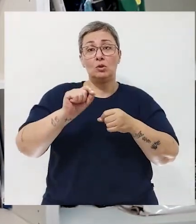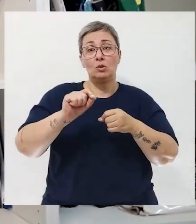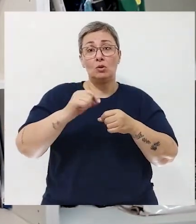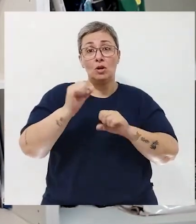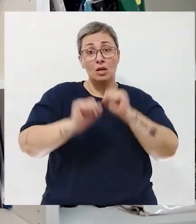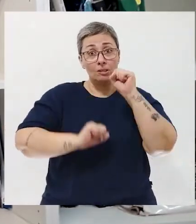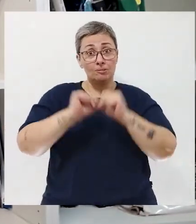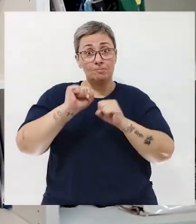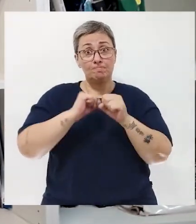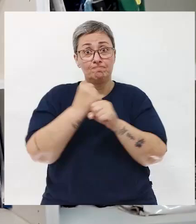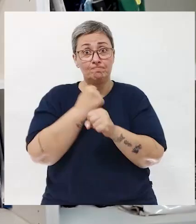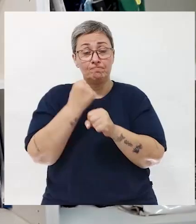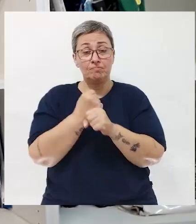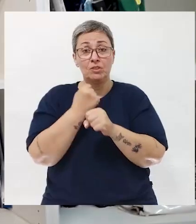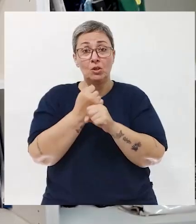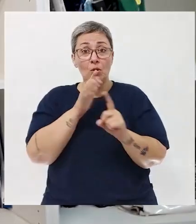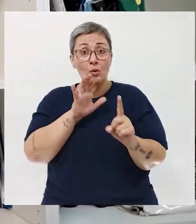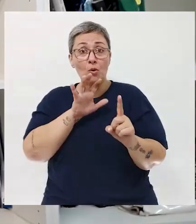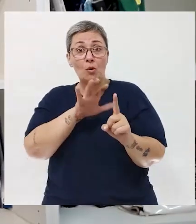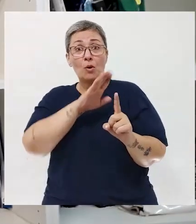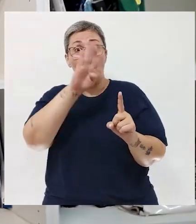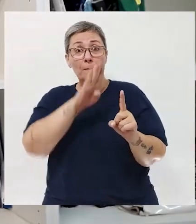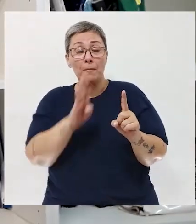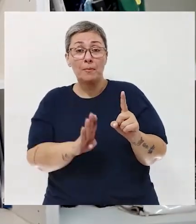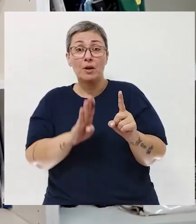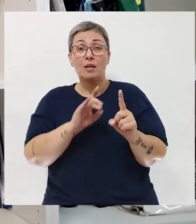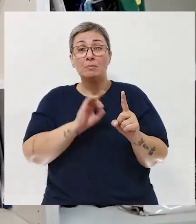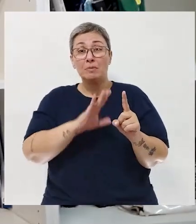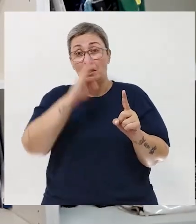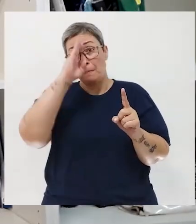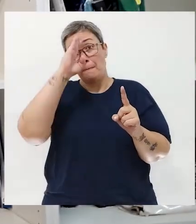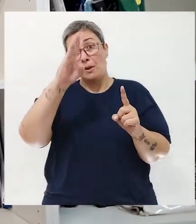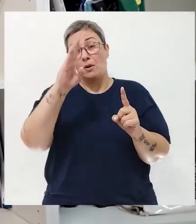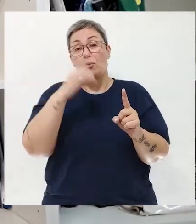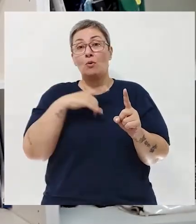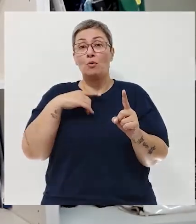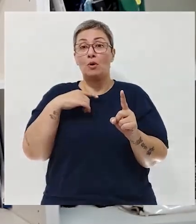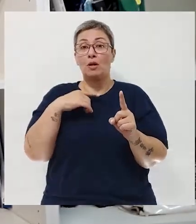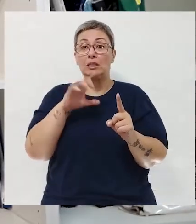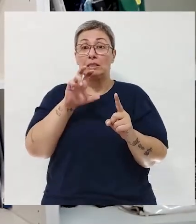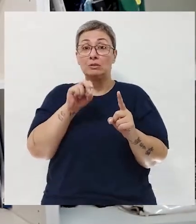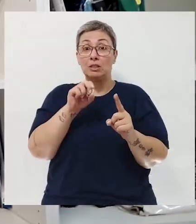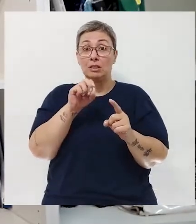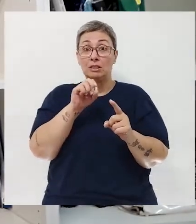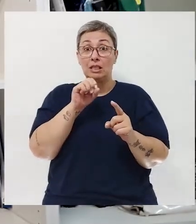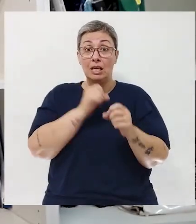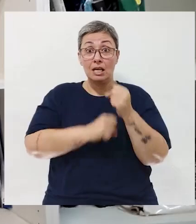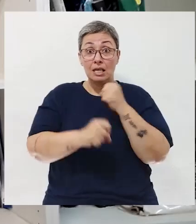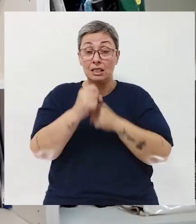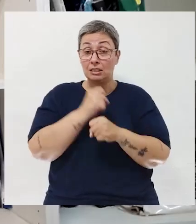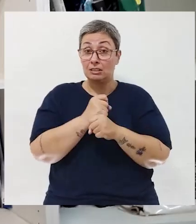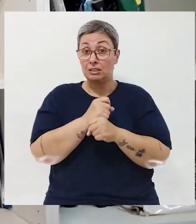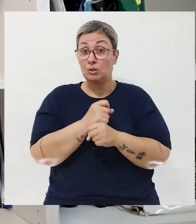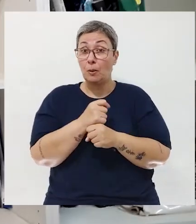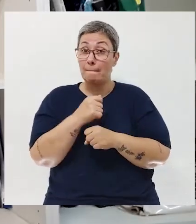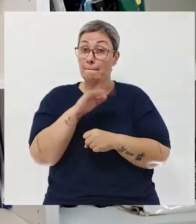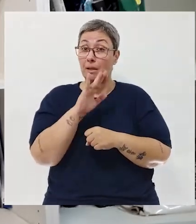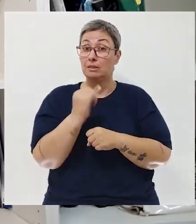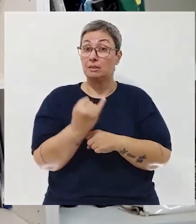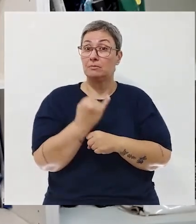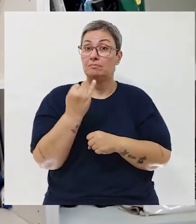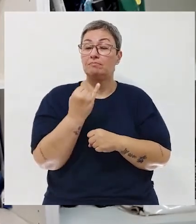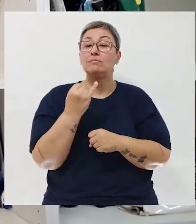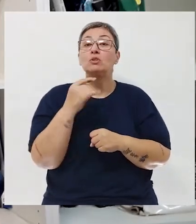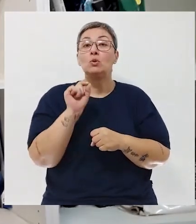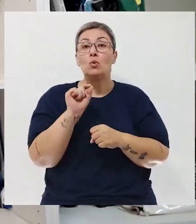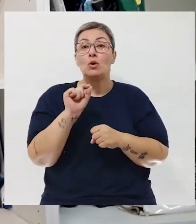que afetou o Brasil, especialmente nos últimos 50 anos. E